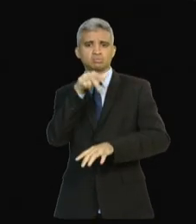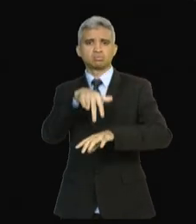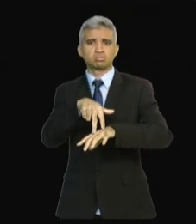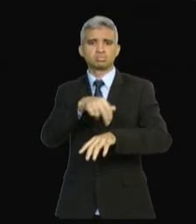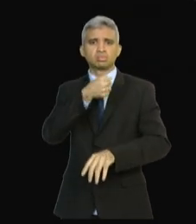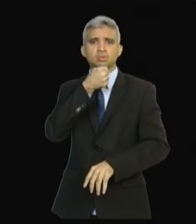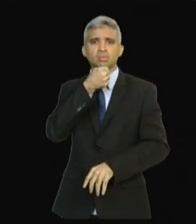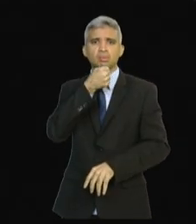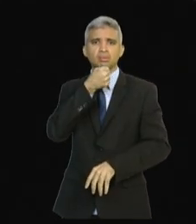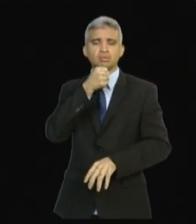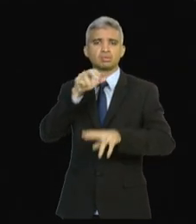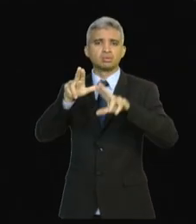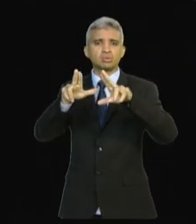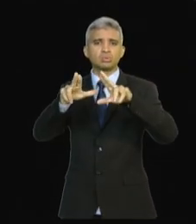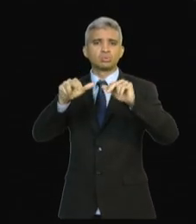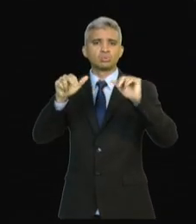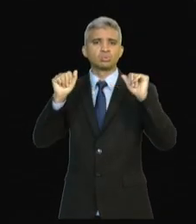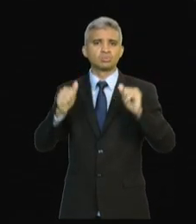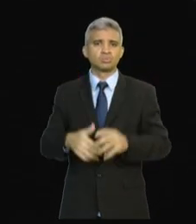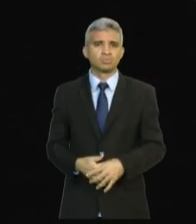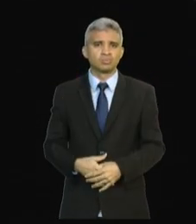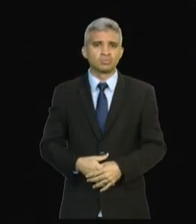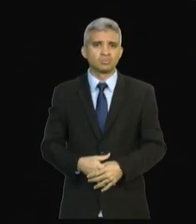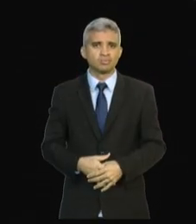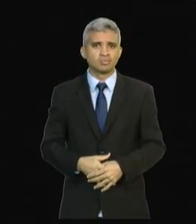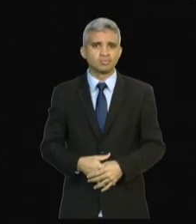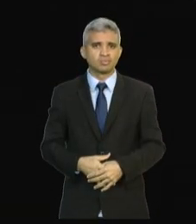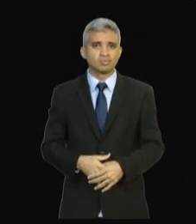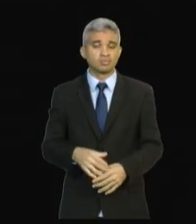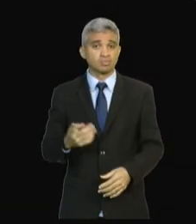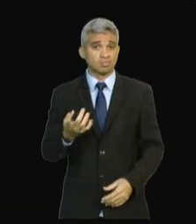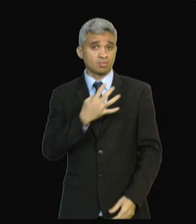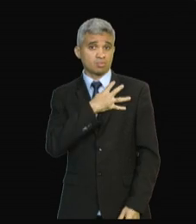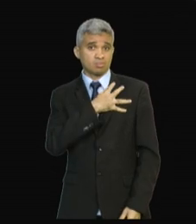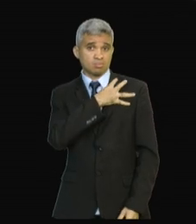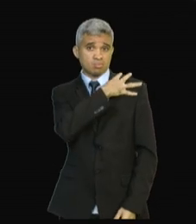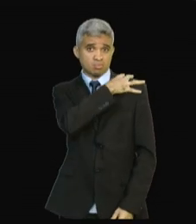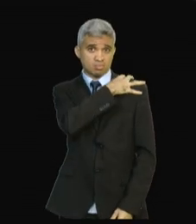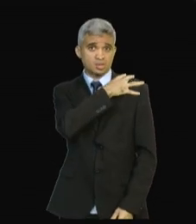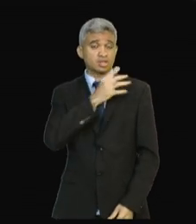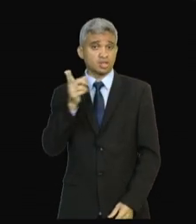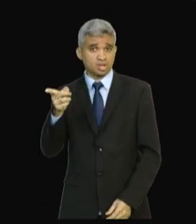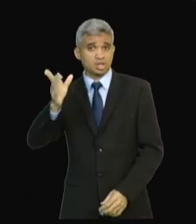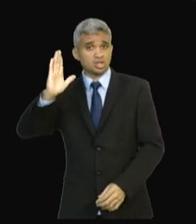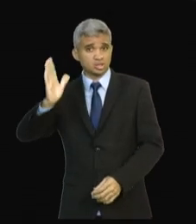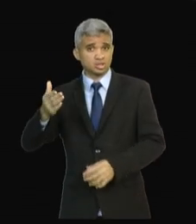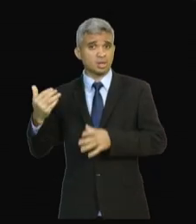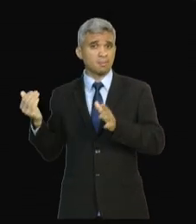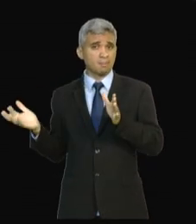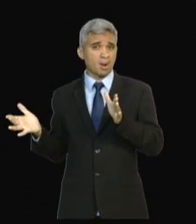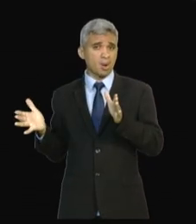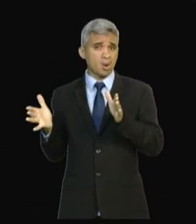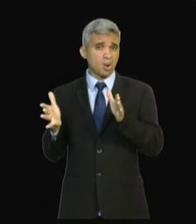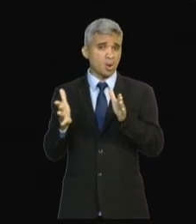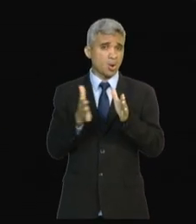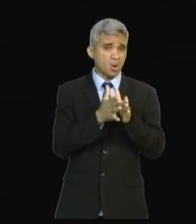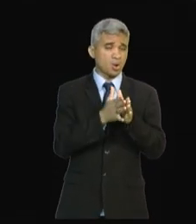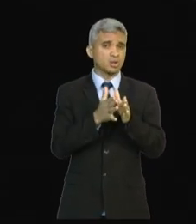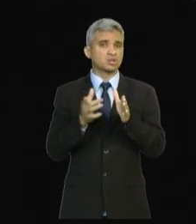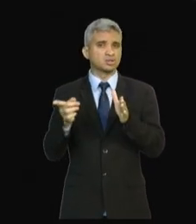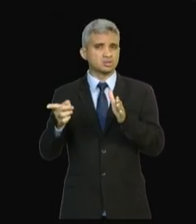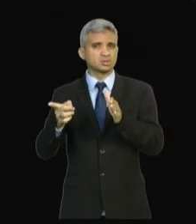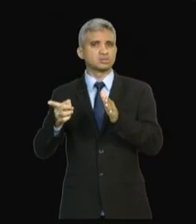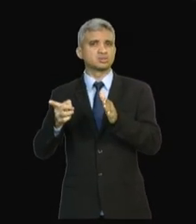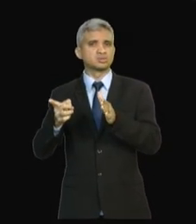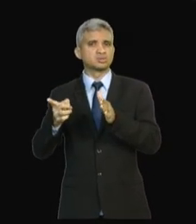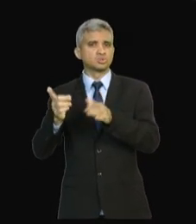Militar. Um militar que de carreira passou pela academia militar a chegar ao último posto da Polícia Militar